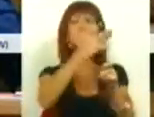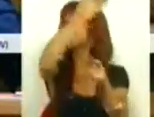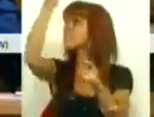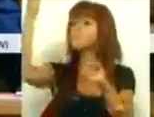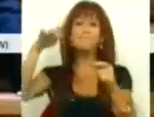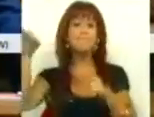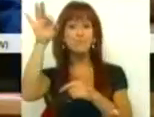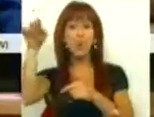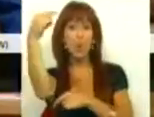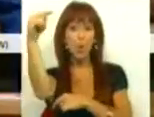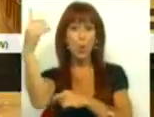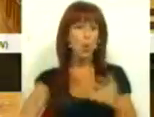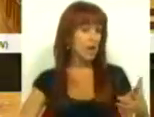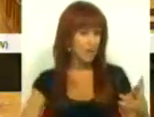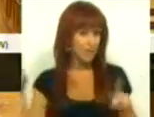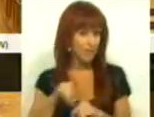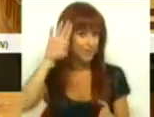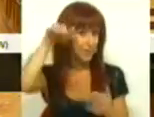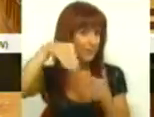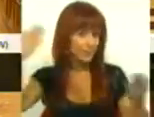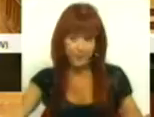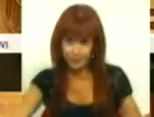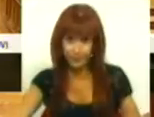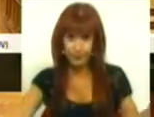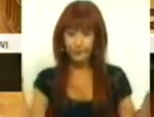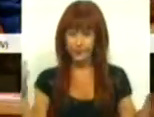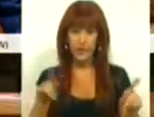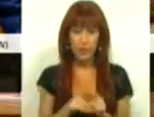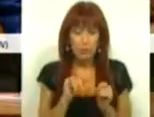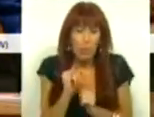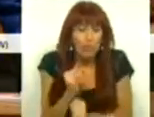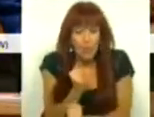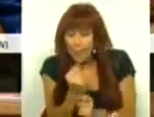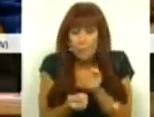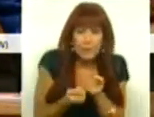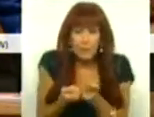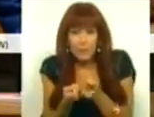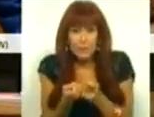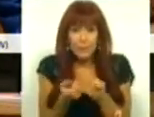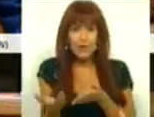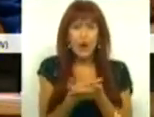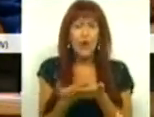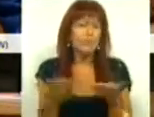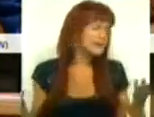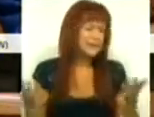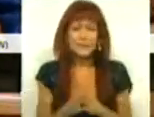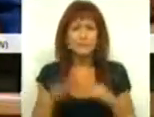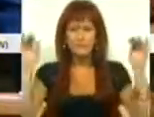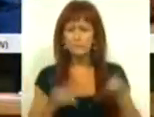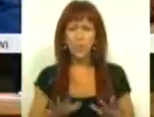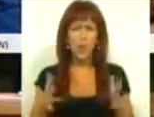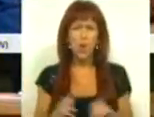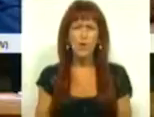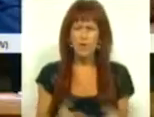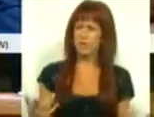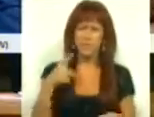exigências da moeda única. O resultado foi o definhamento progressivo da nossa economia, a redução